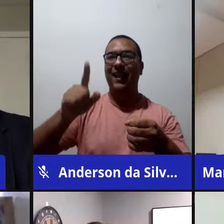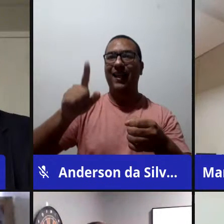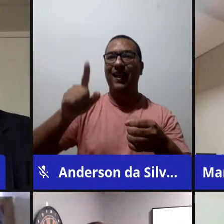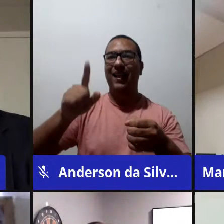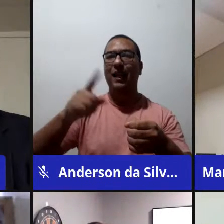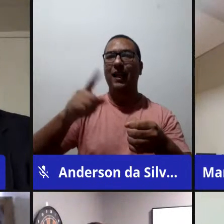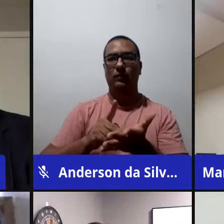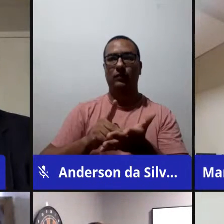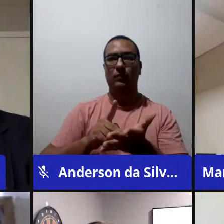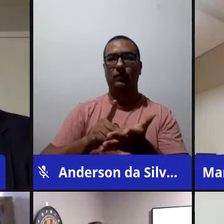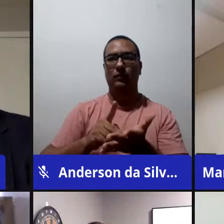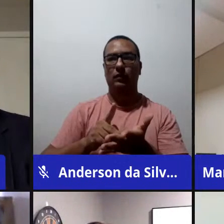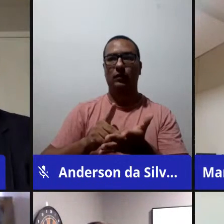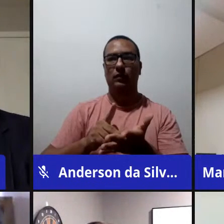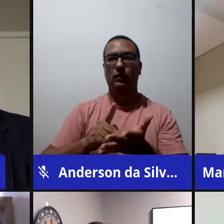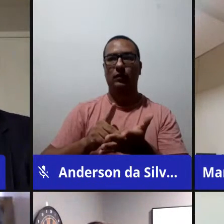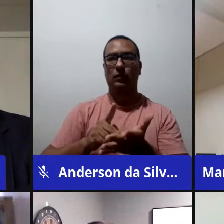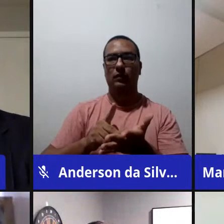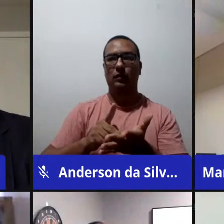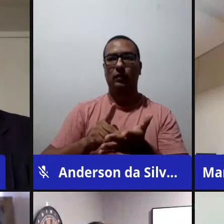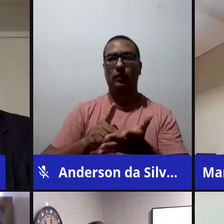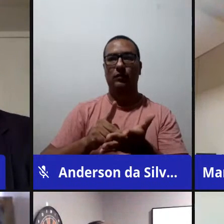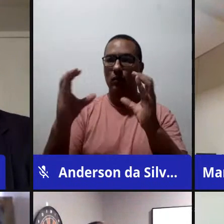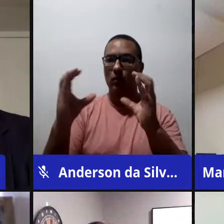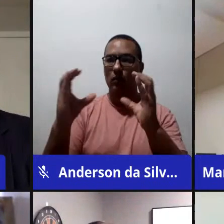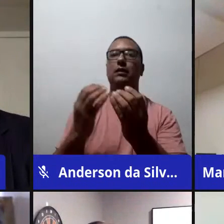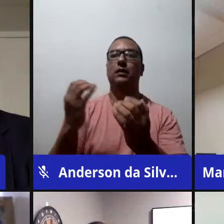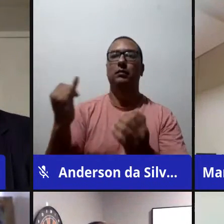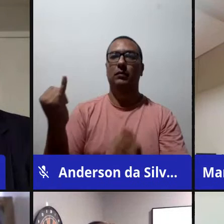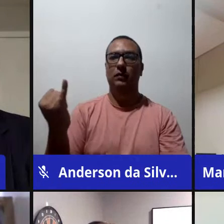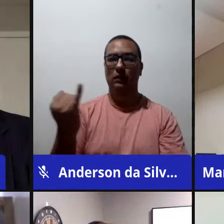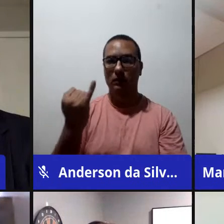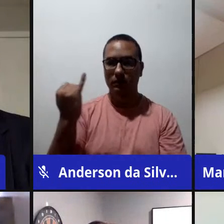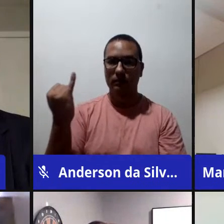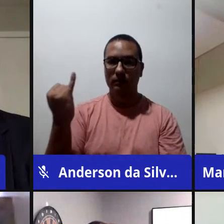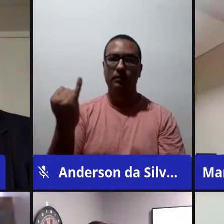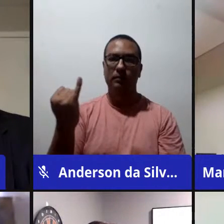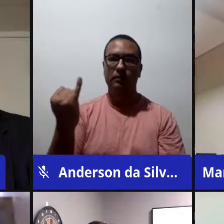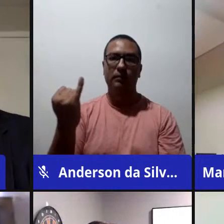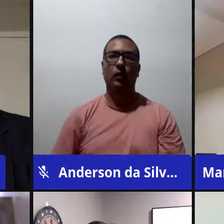né? E o coletivo é importante realmente.